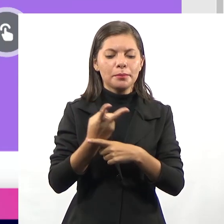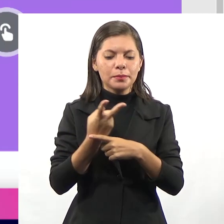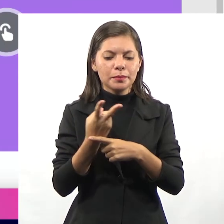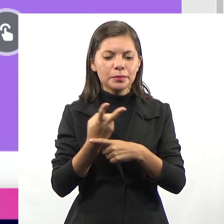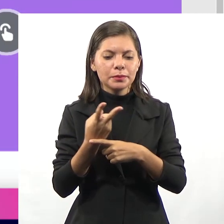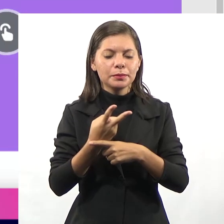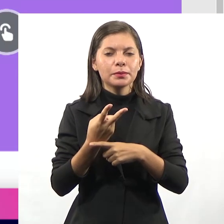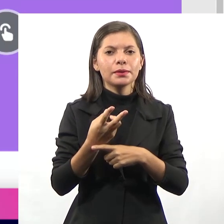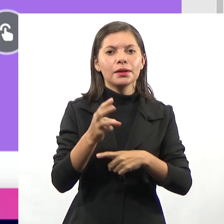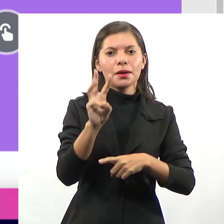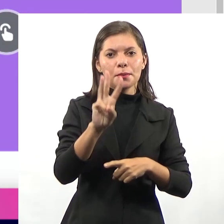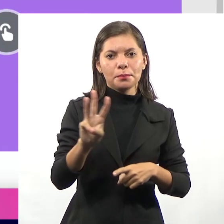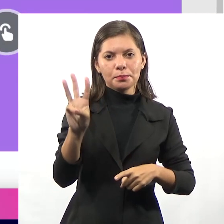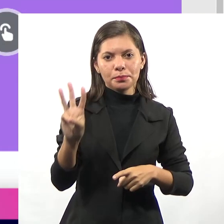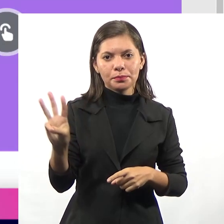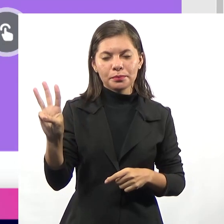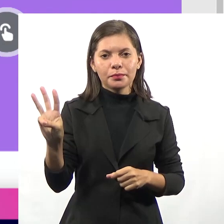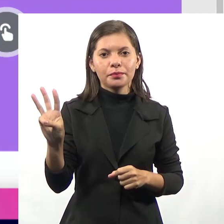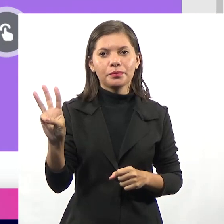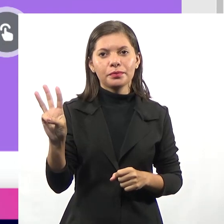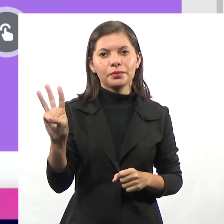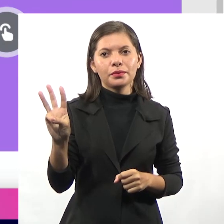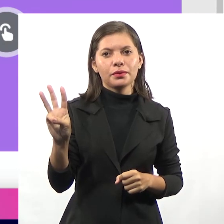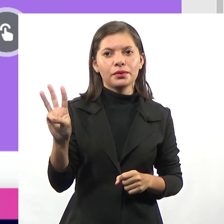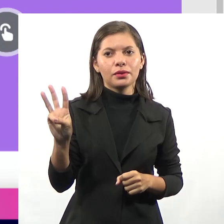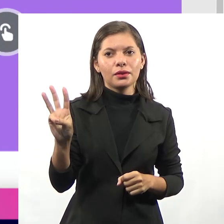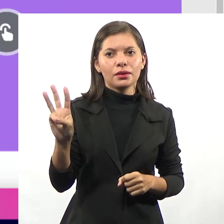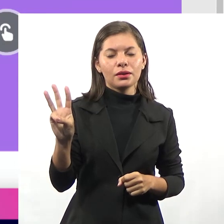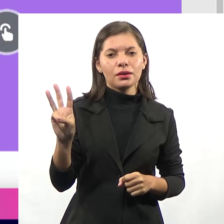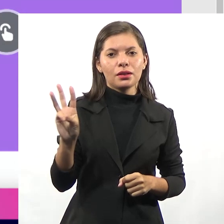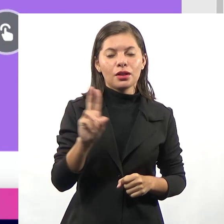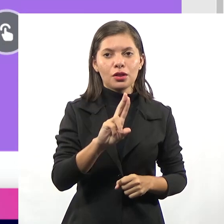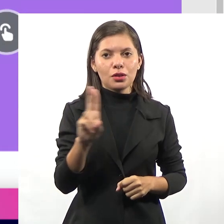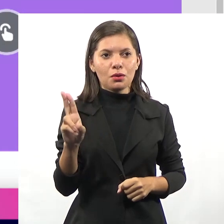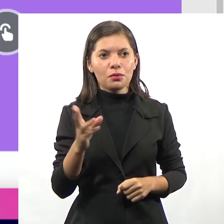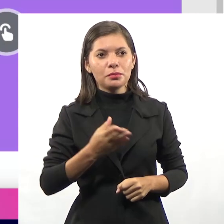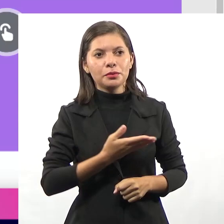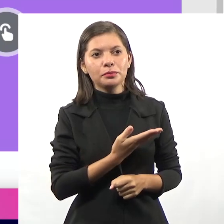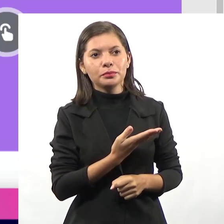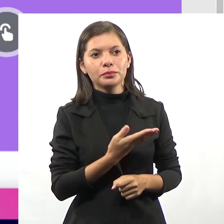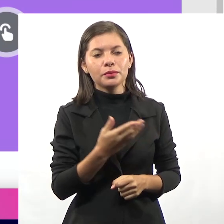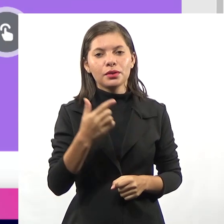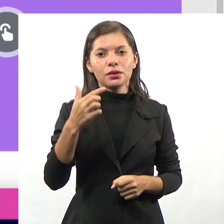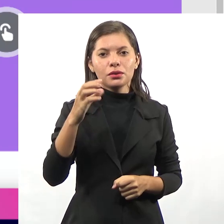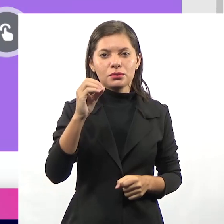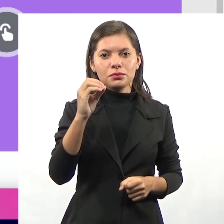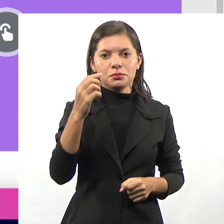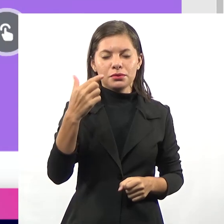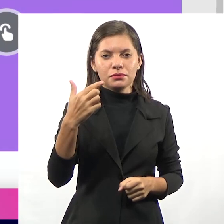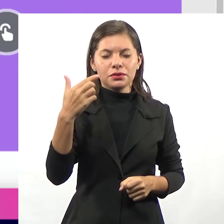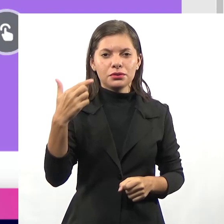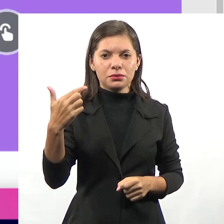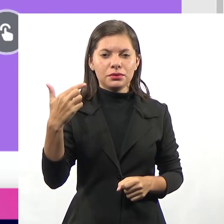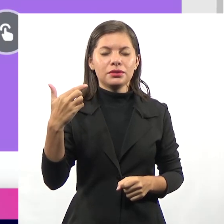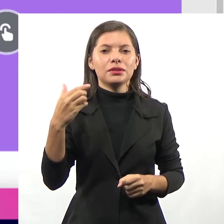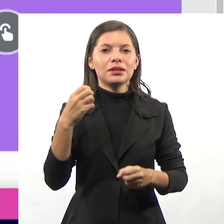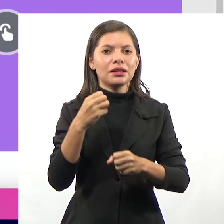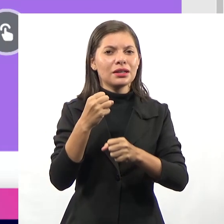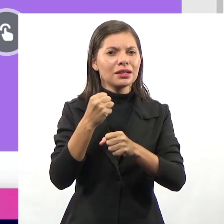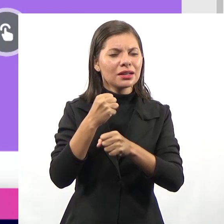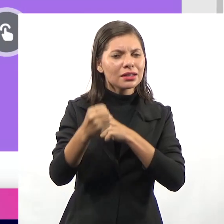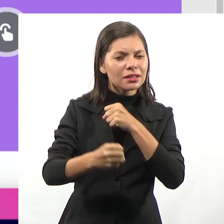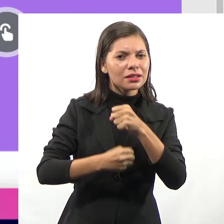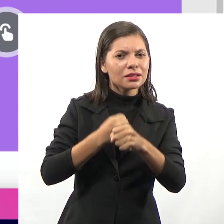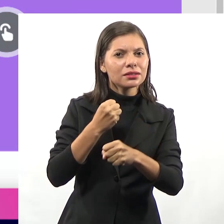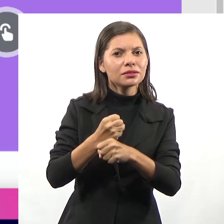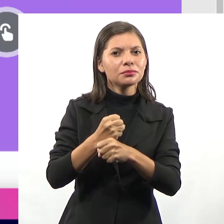ferramentas dessa Web 2.0 é o site chamado Top Tools for Learning 2022, que ele faz a cada ano